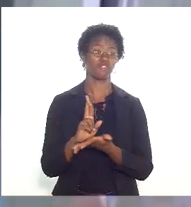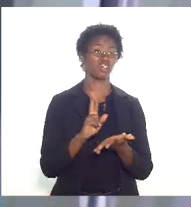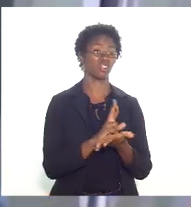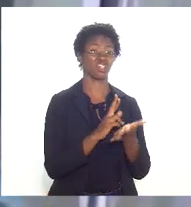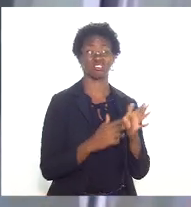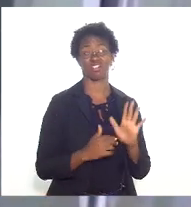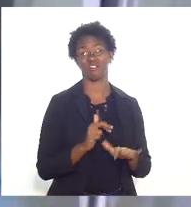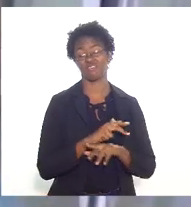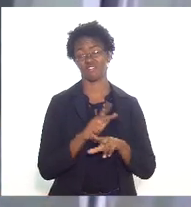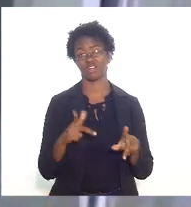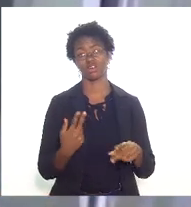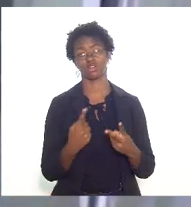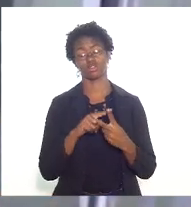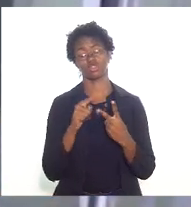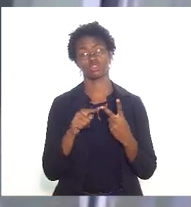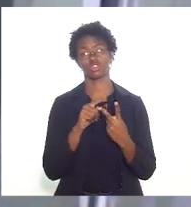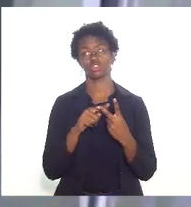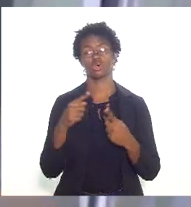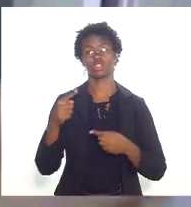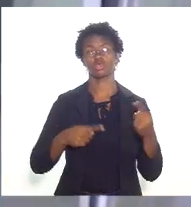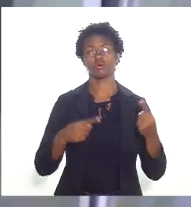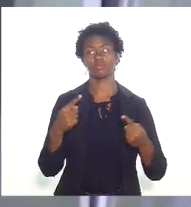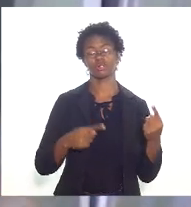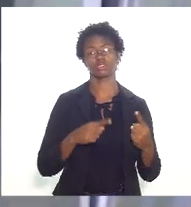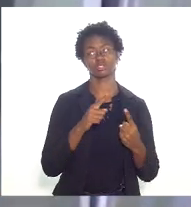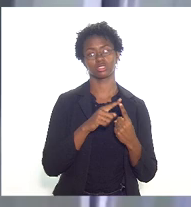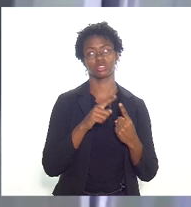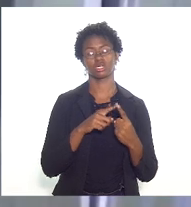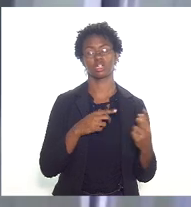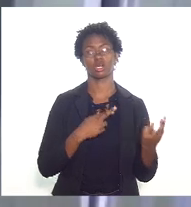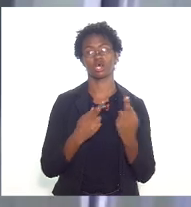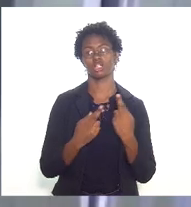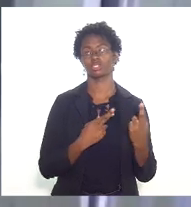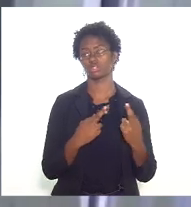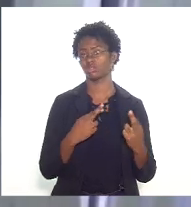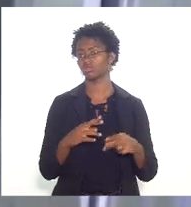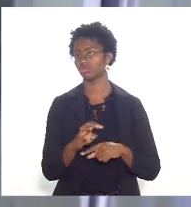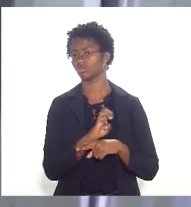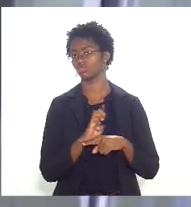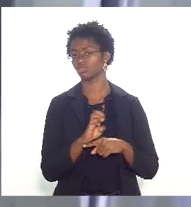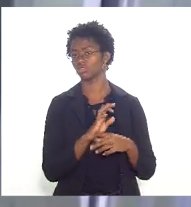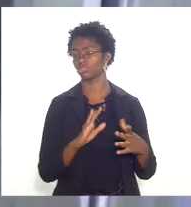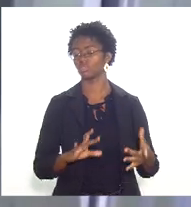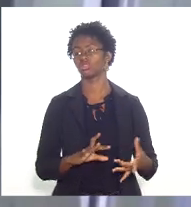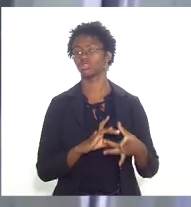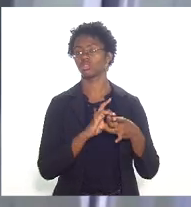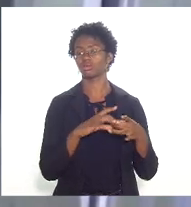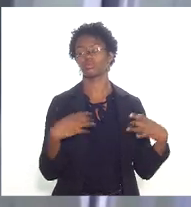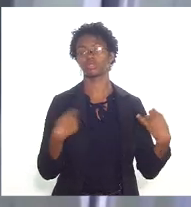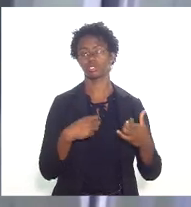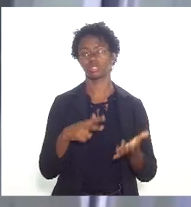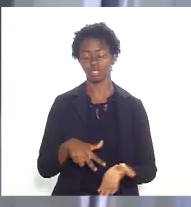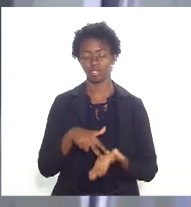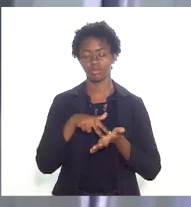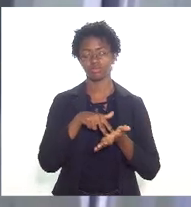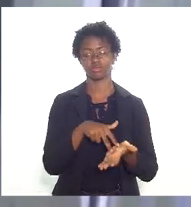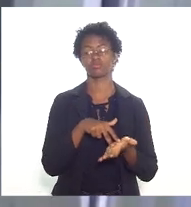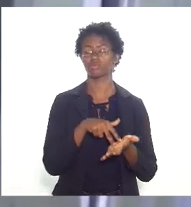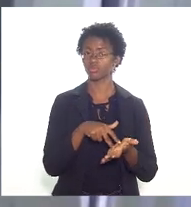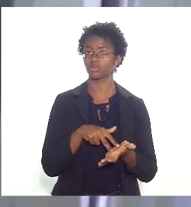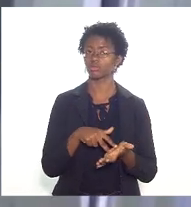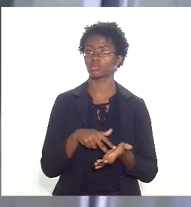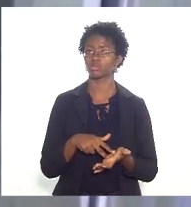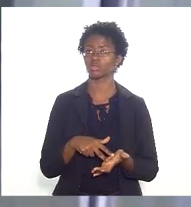debates aí o debate sobre a relação entre o estado EA União o Estado tem que ter pulso forte tem que dar o soco na mesa